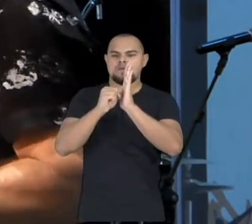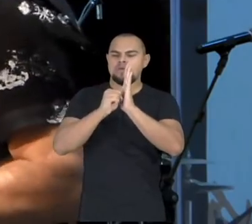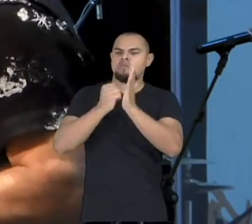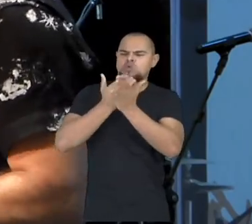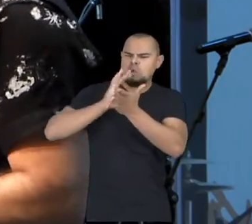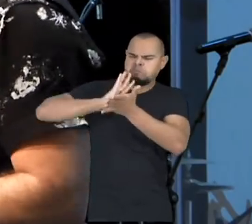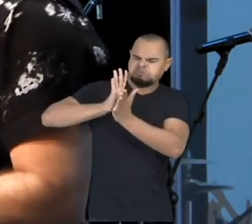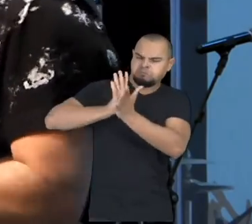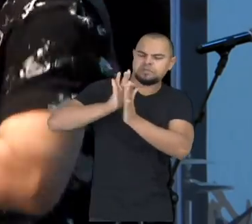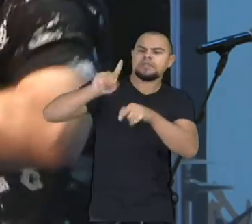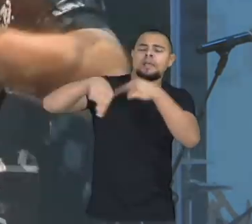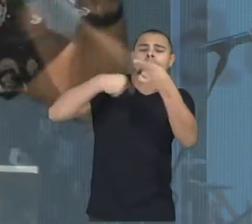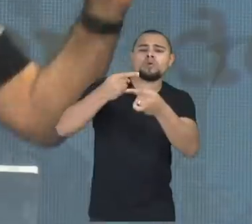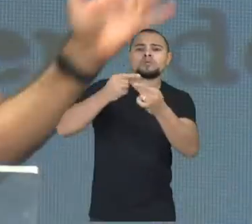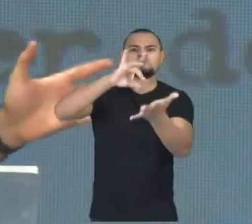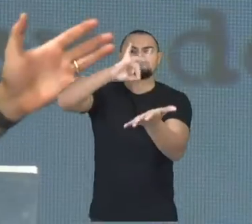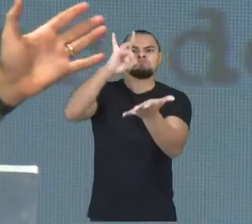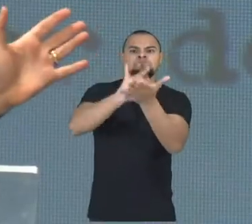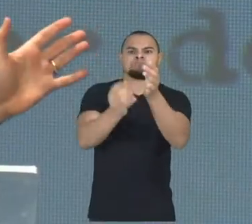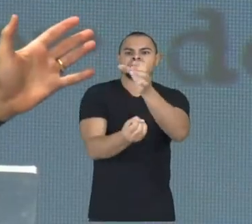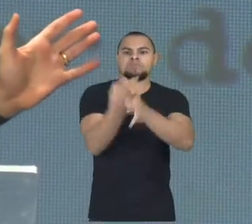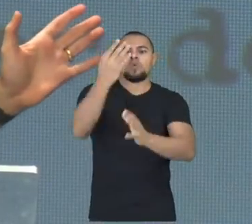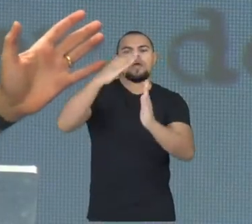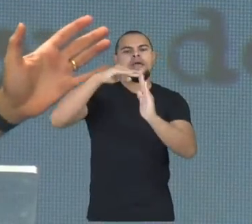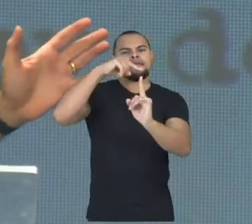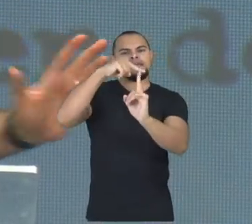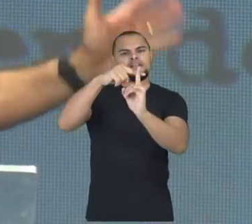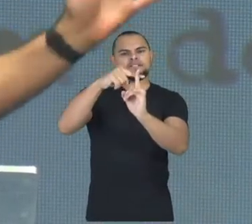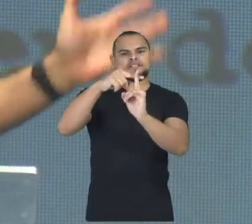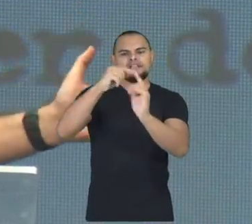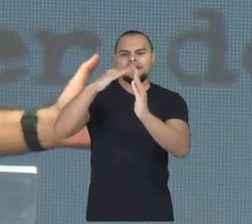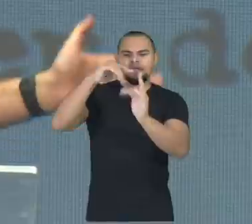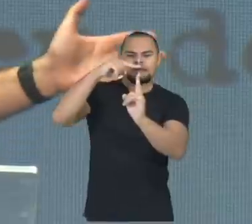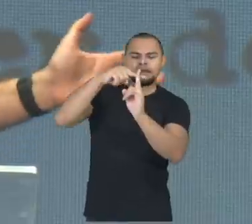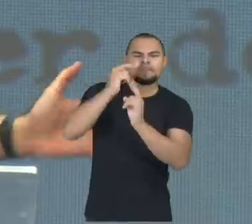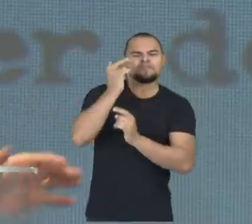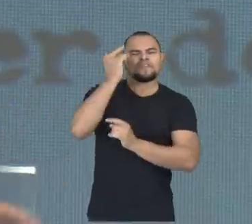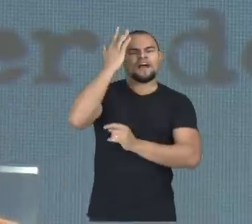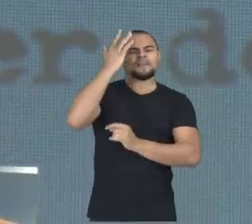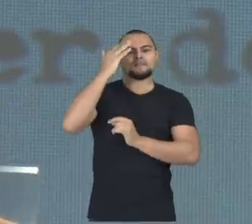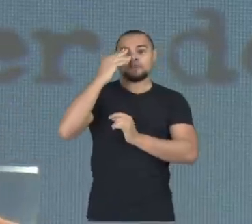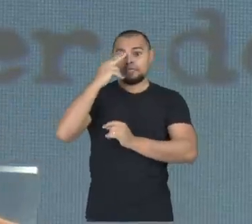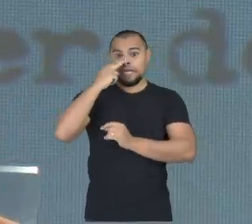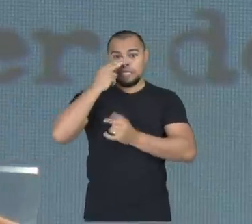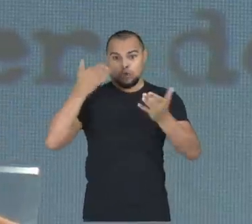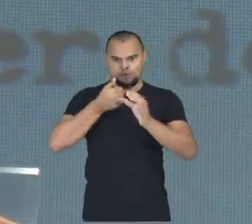igreja. Aí é fácil ser cristão quando todo mundo é cristão, né, gente?